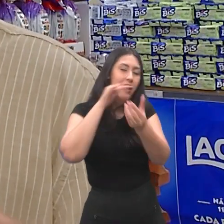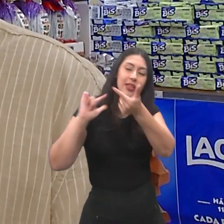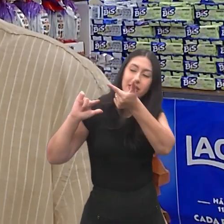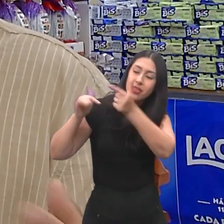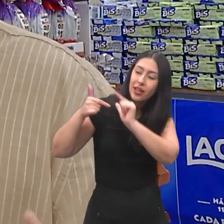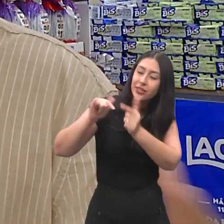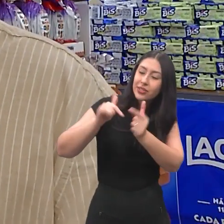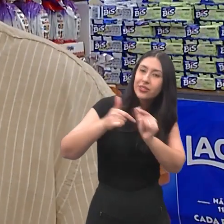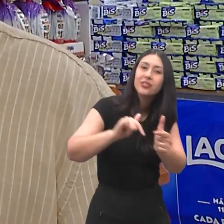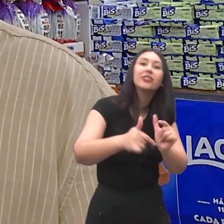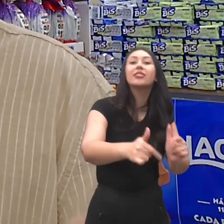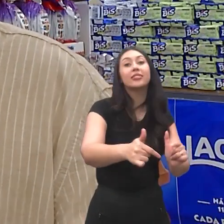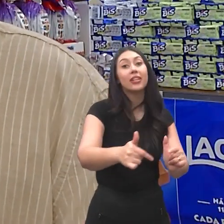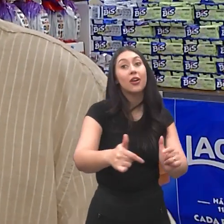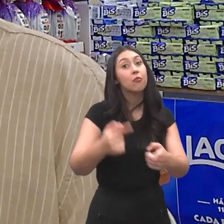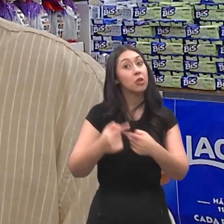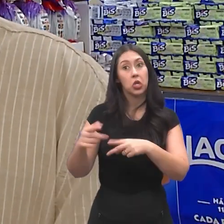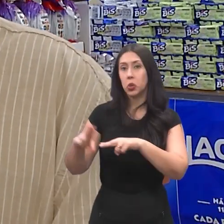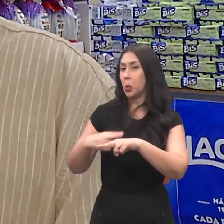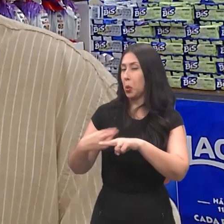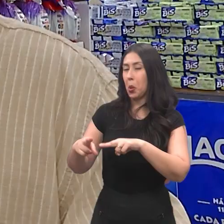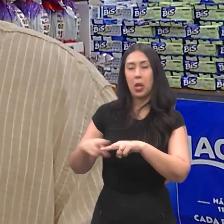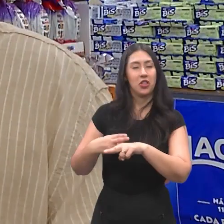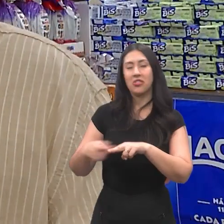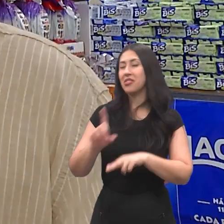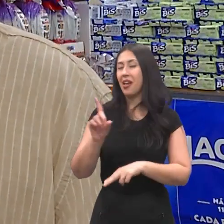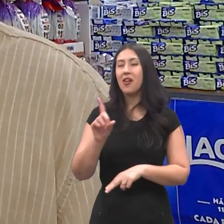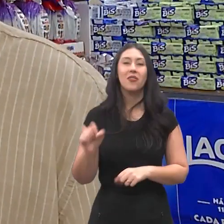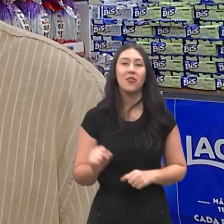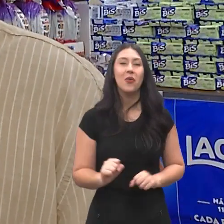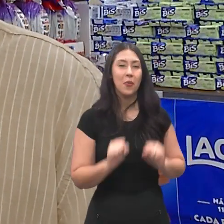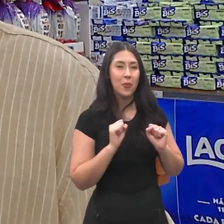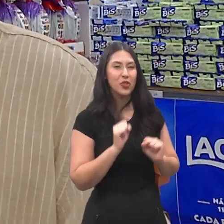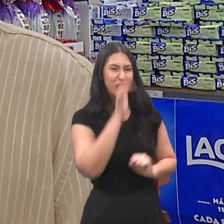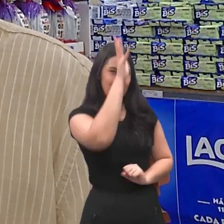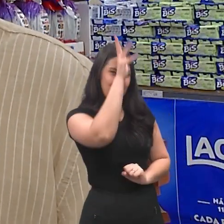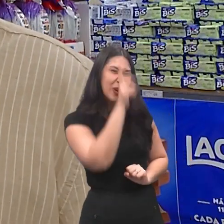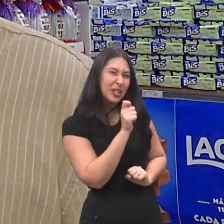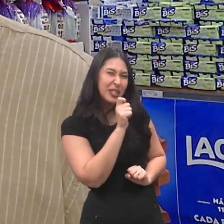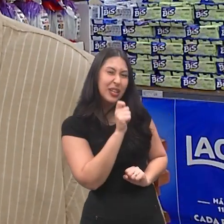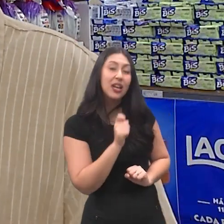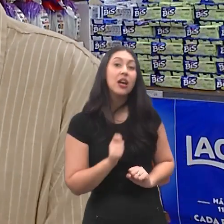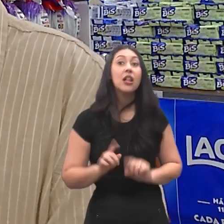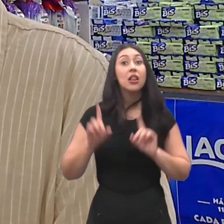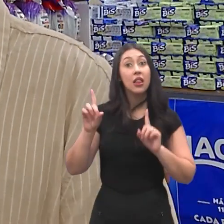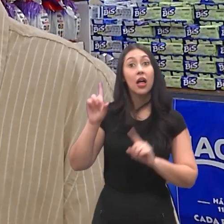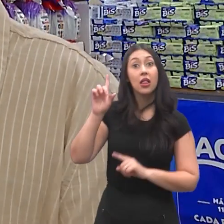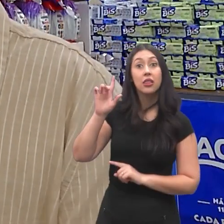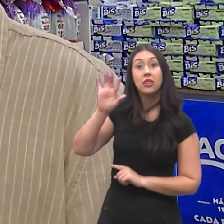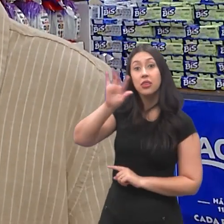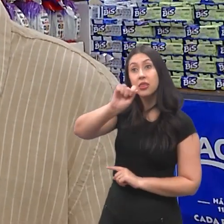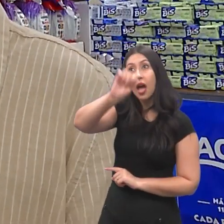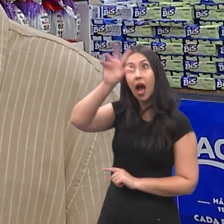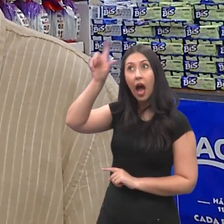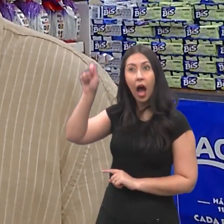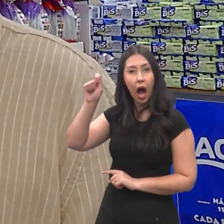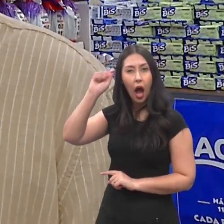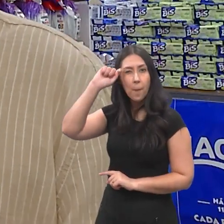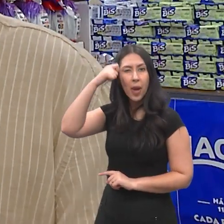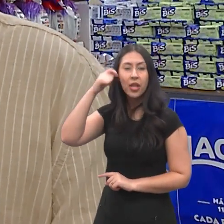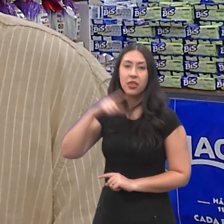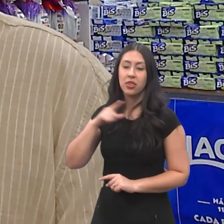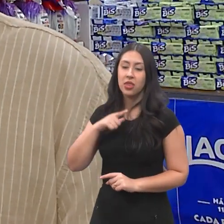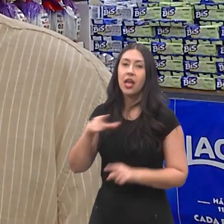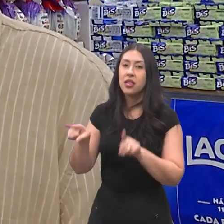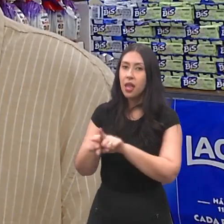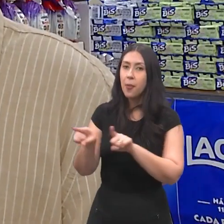uma tradição ligada a essa questão a ovos, que não eram de chocolate, eram ovos de animais. Galinhas, por exemplo, né? Na África tem registro de ovos de avestruz.